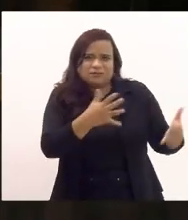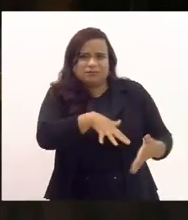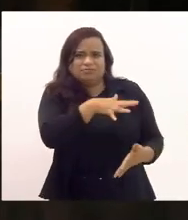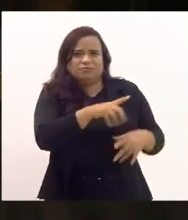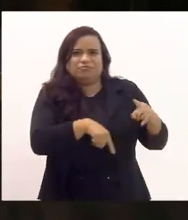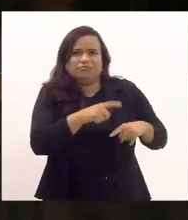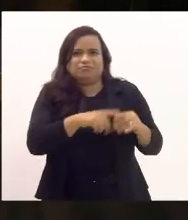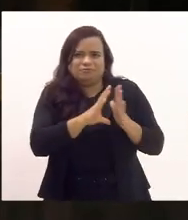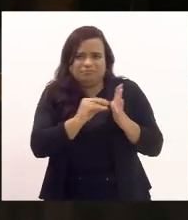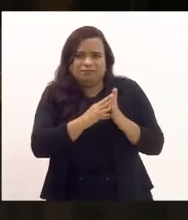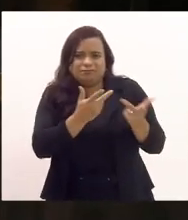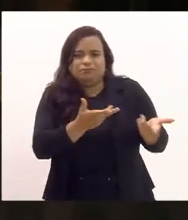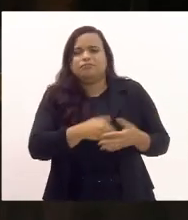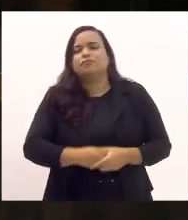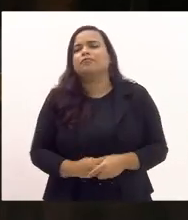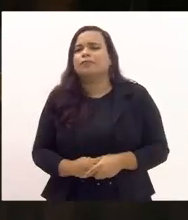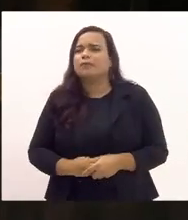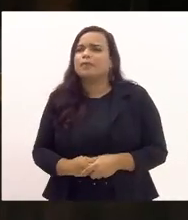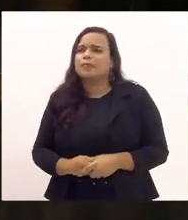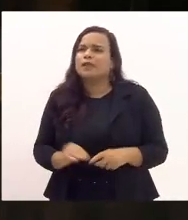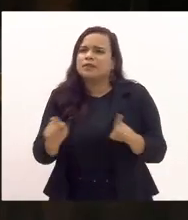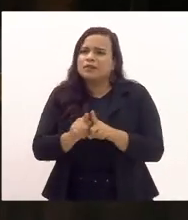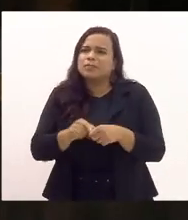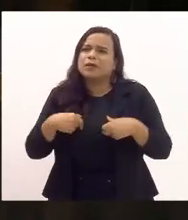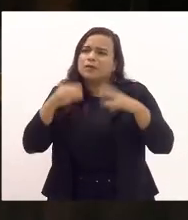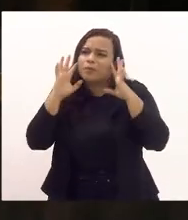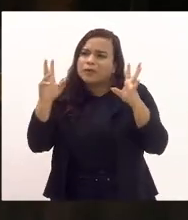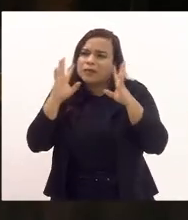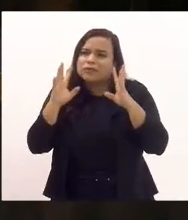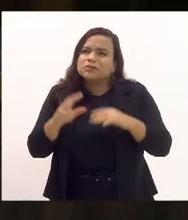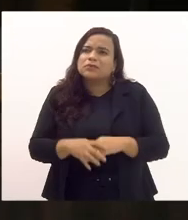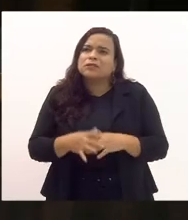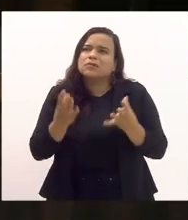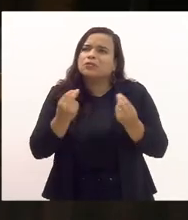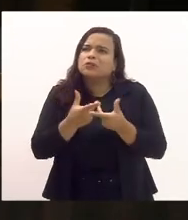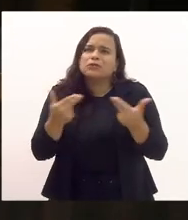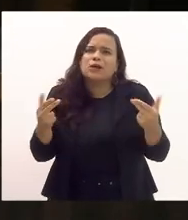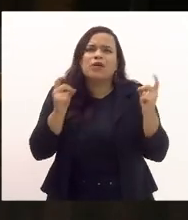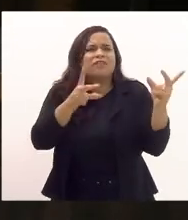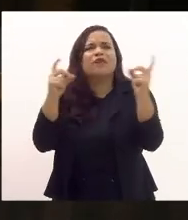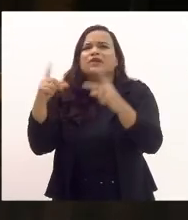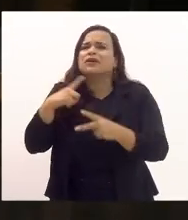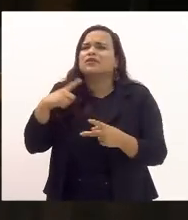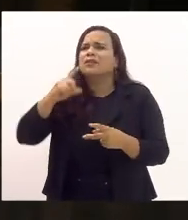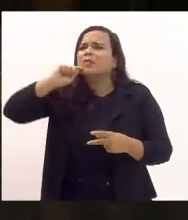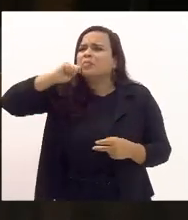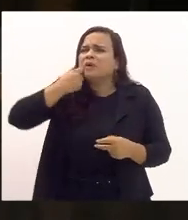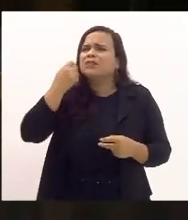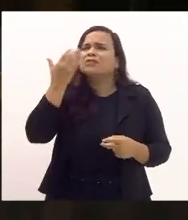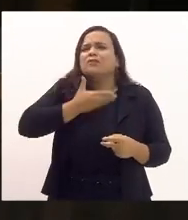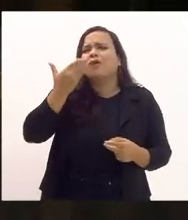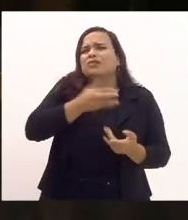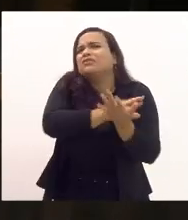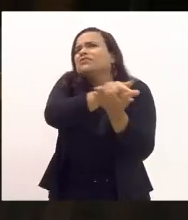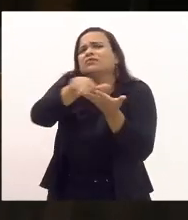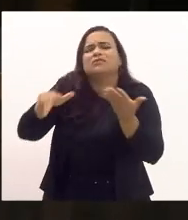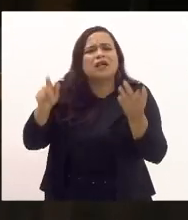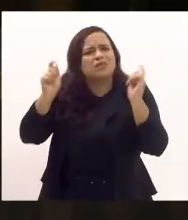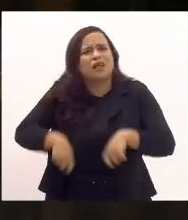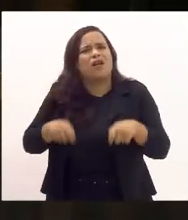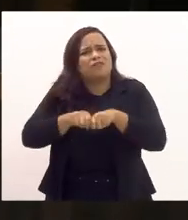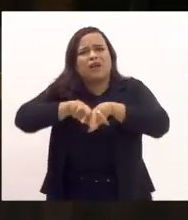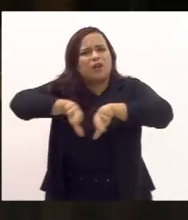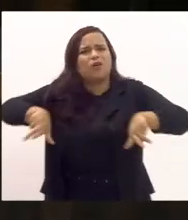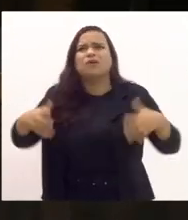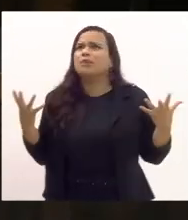nesse formato e outra coisa que eu me pergunto com tanta coisa que tem para vender padaria doceria São